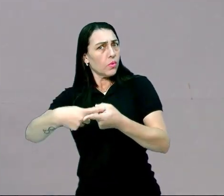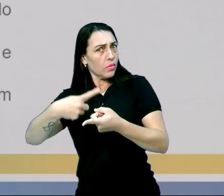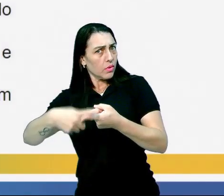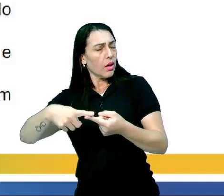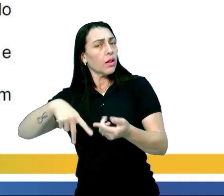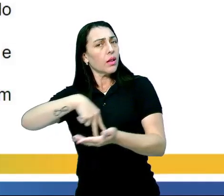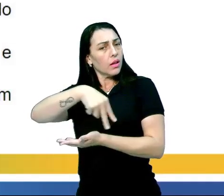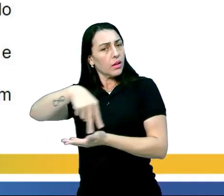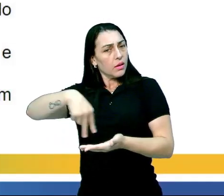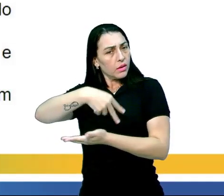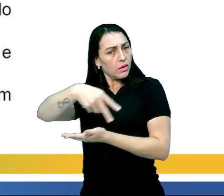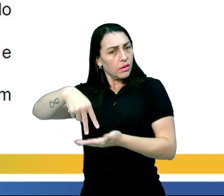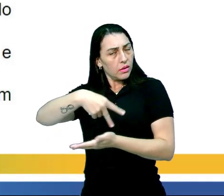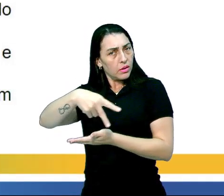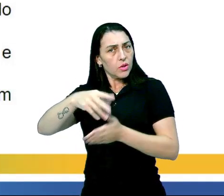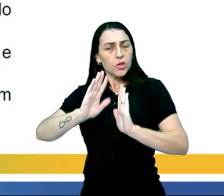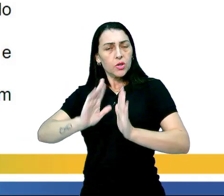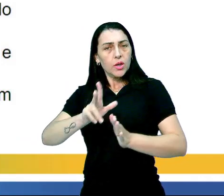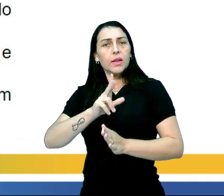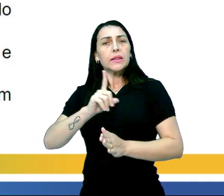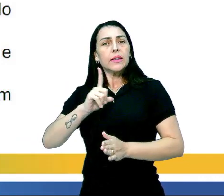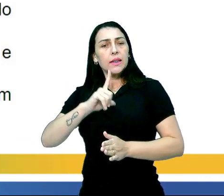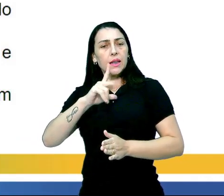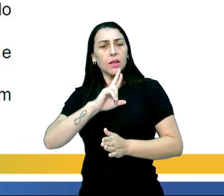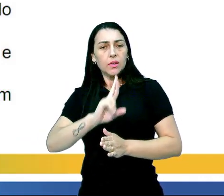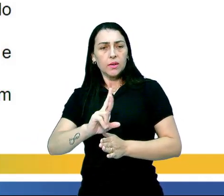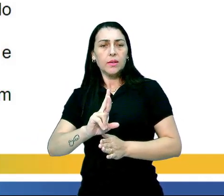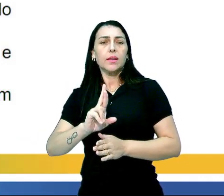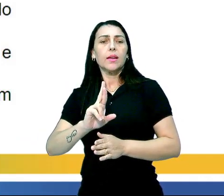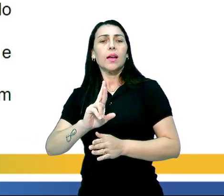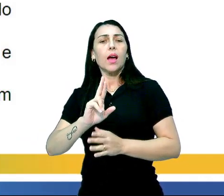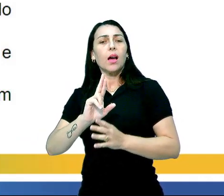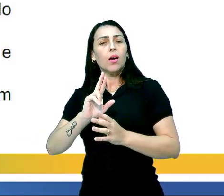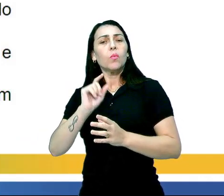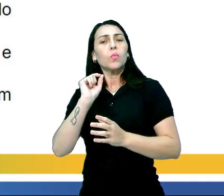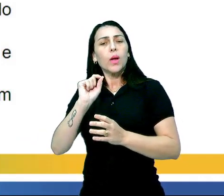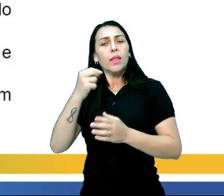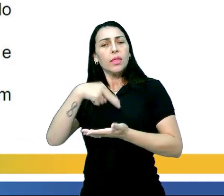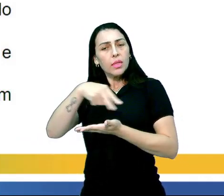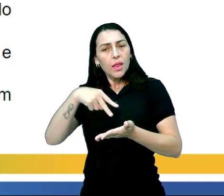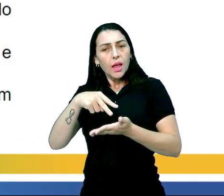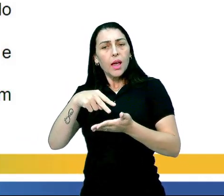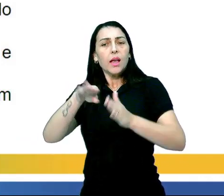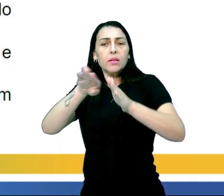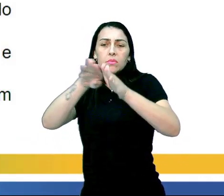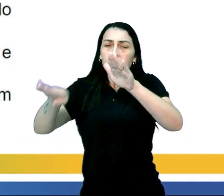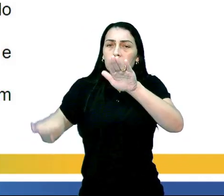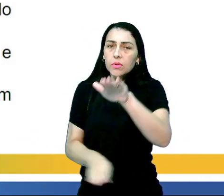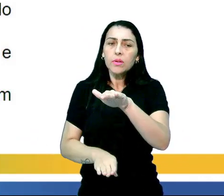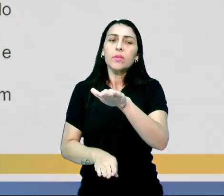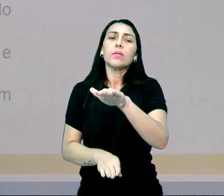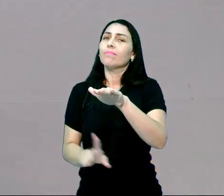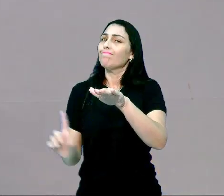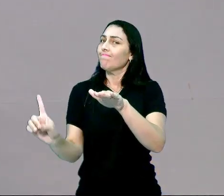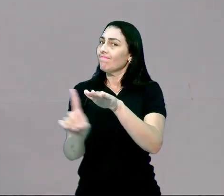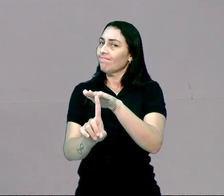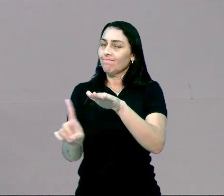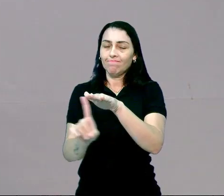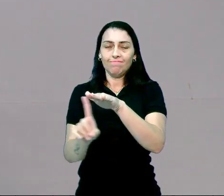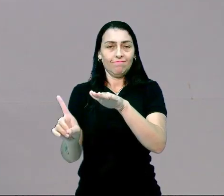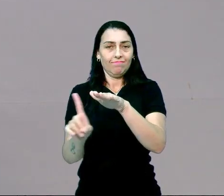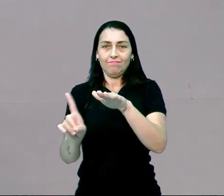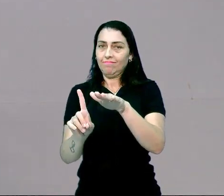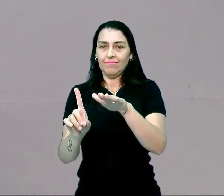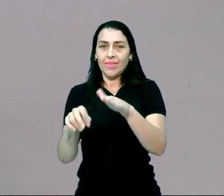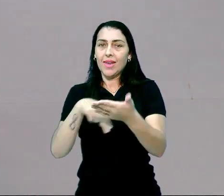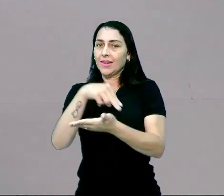da dança. Então, provavelmente, a gente já tem um gabarito pela concepção de que a dança é uma atividade inferior, inferiorizada. A gente não...